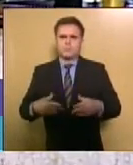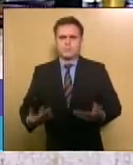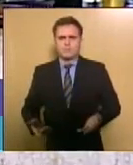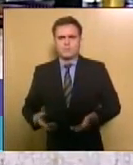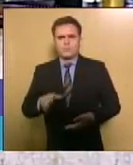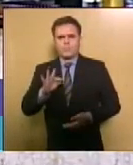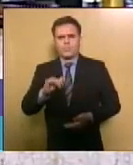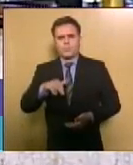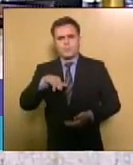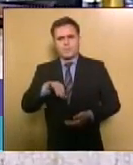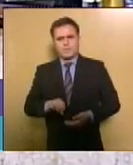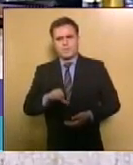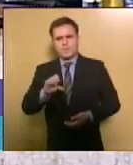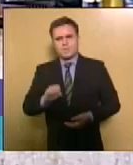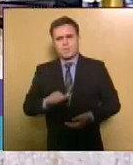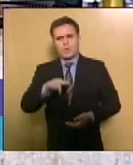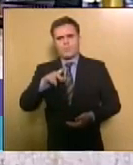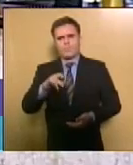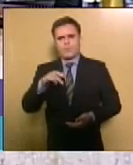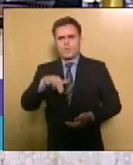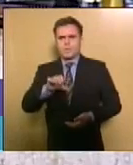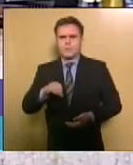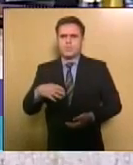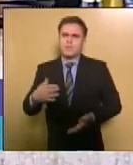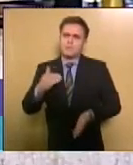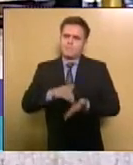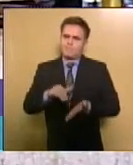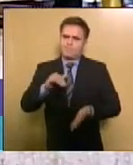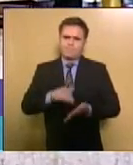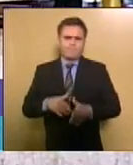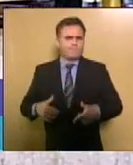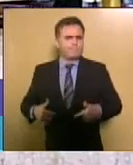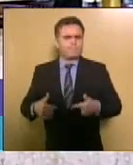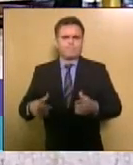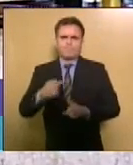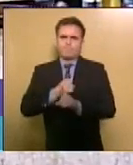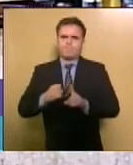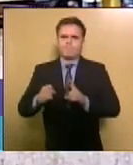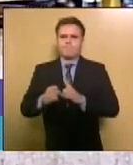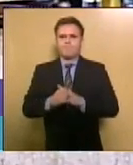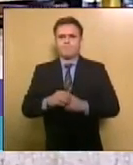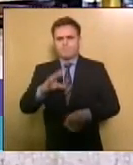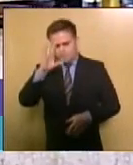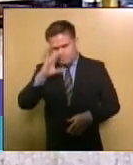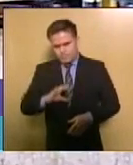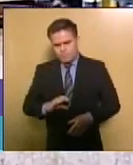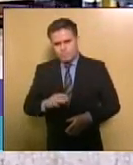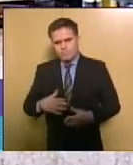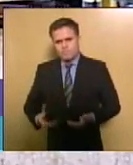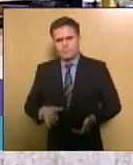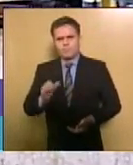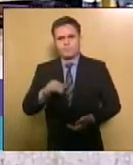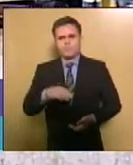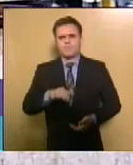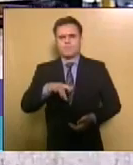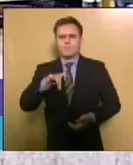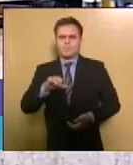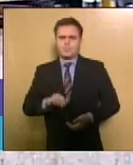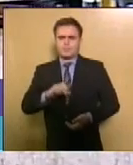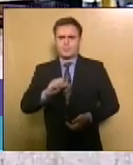Fábio Salviano Secretaria Municipal de Defesa Social e Cidadania Amanda arújo